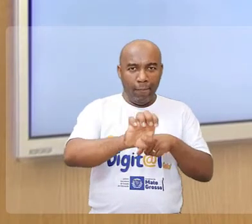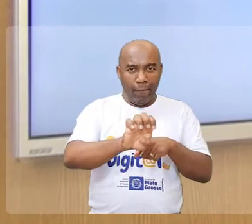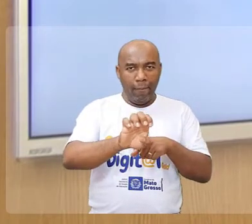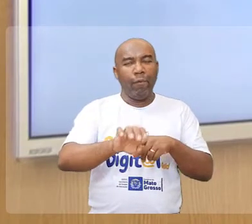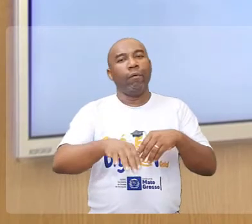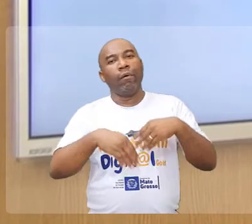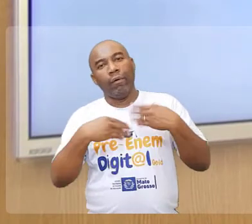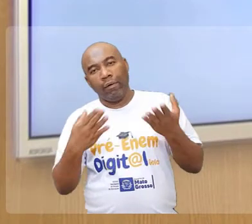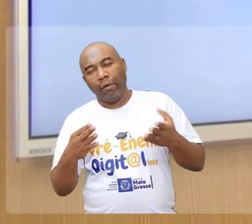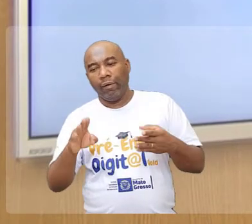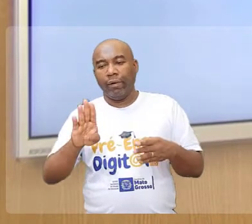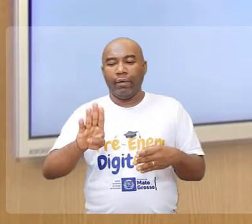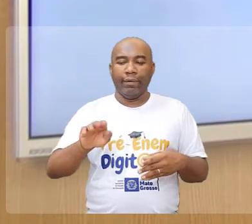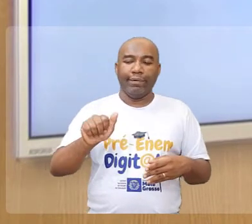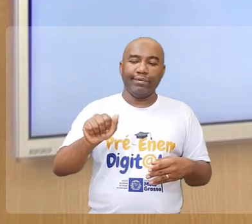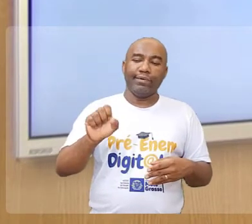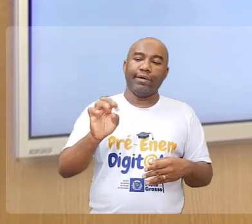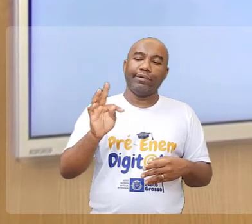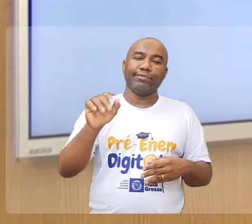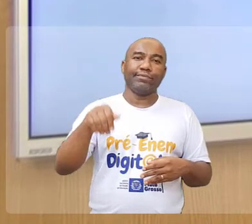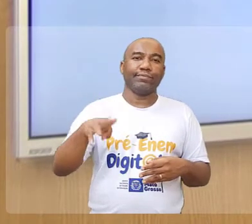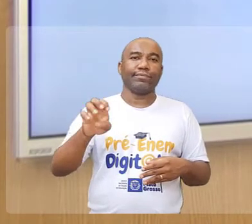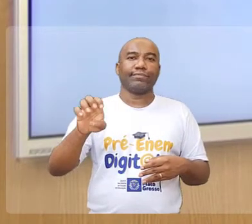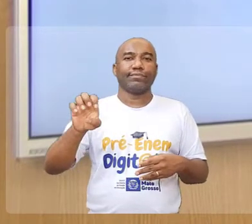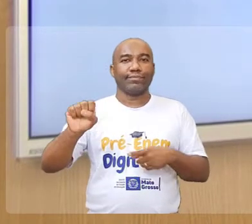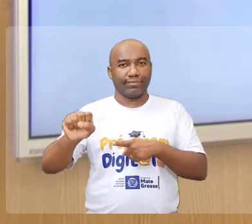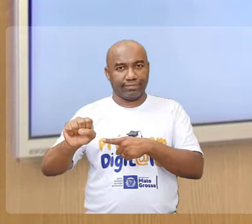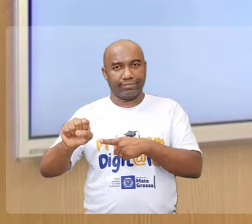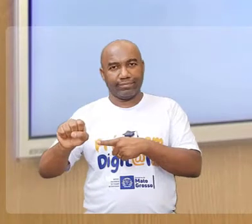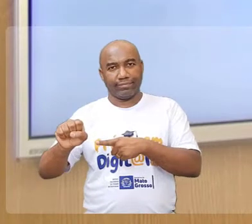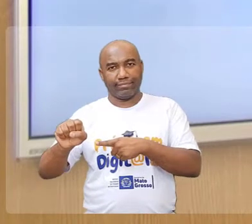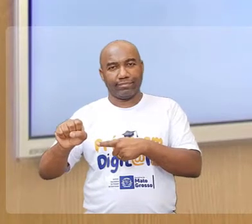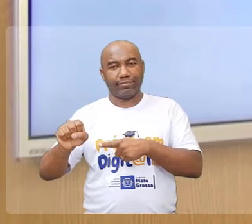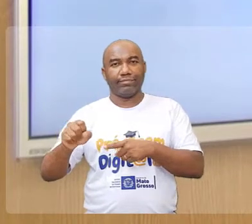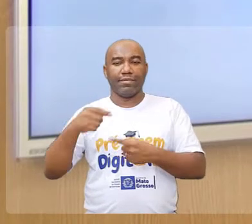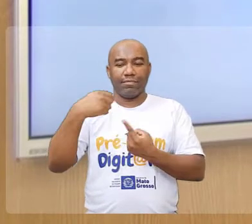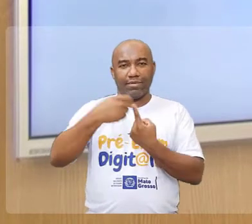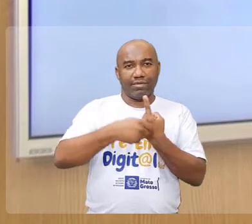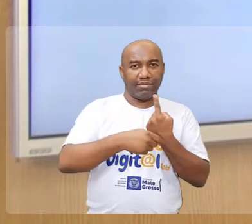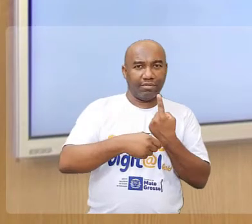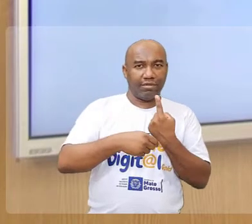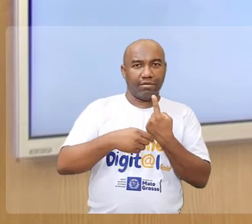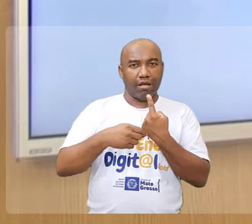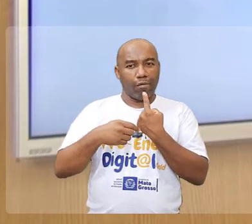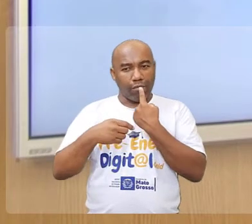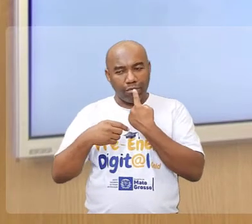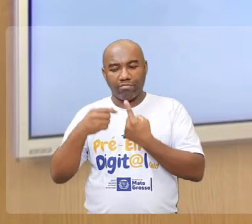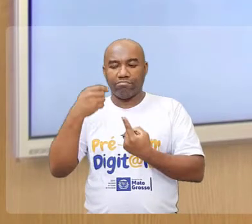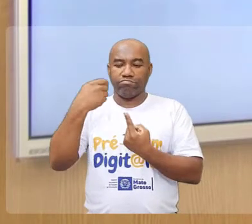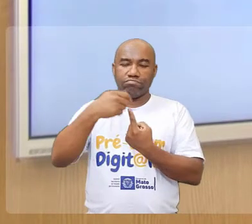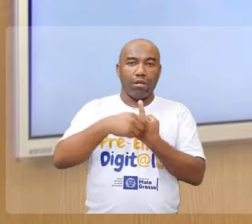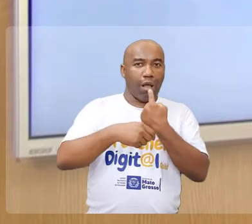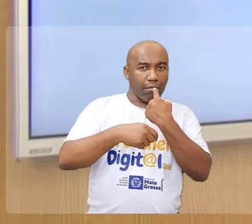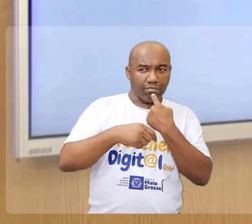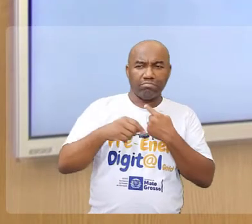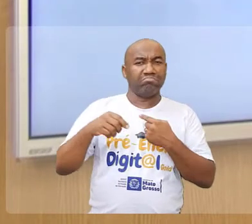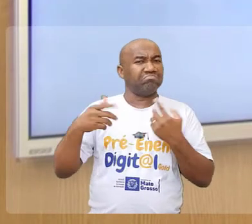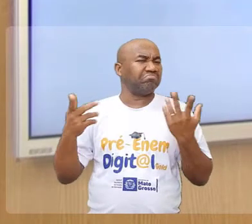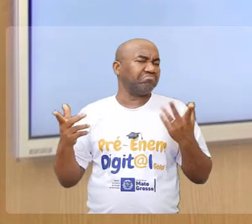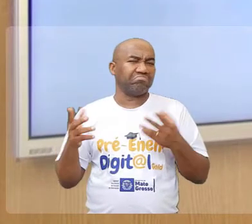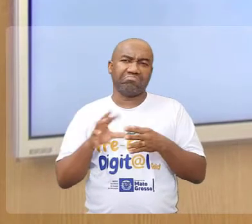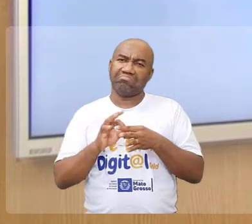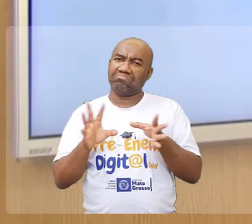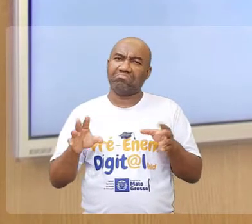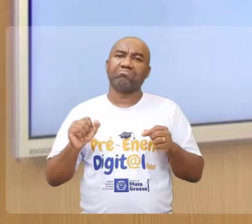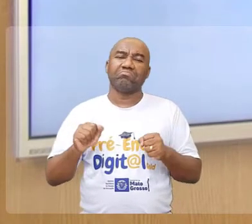eu dizer comi bastantes bananas, comi bastantes